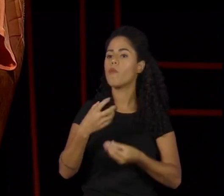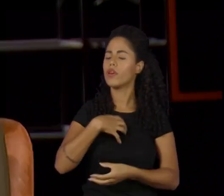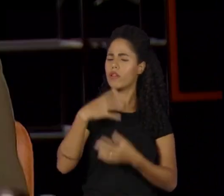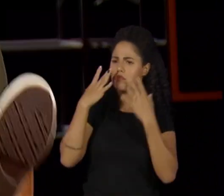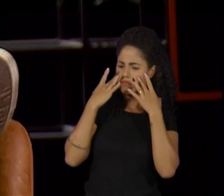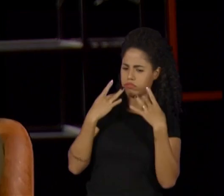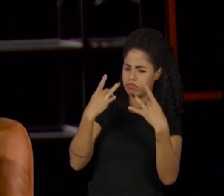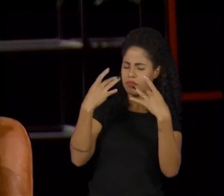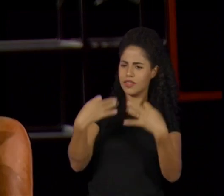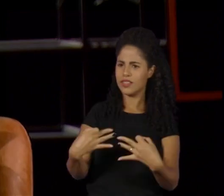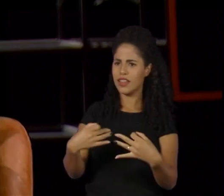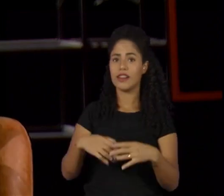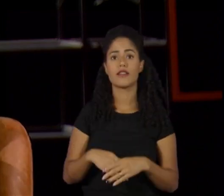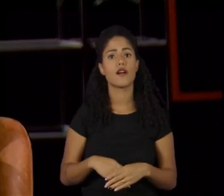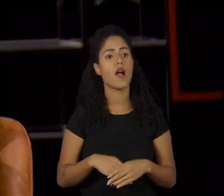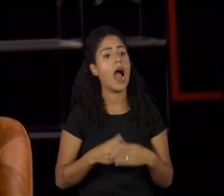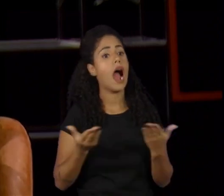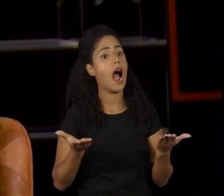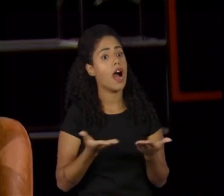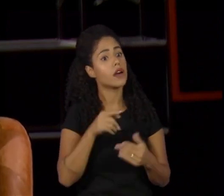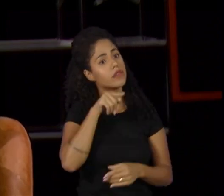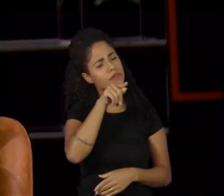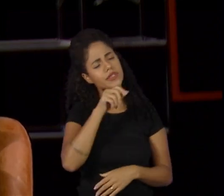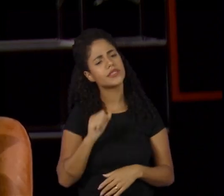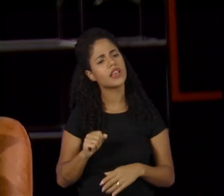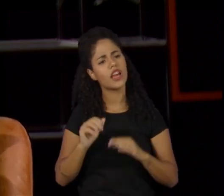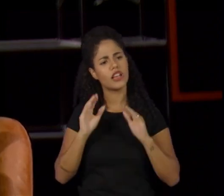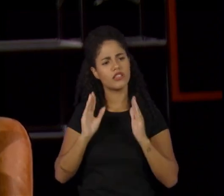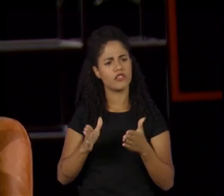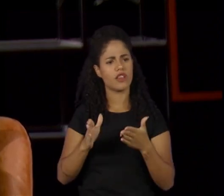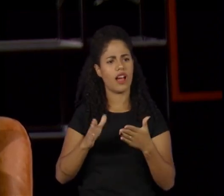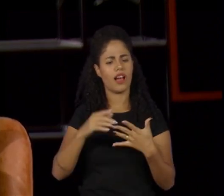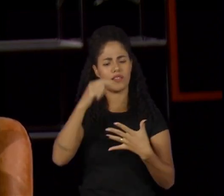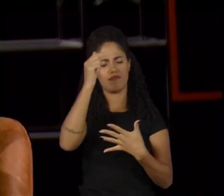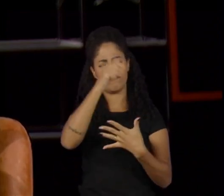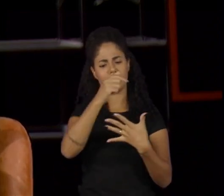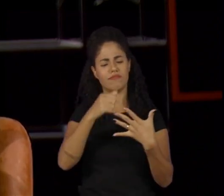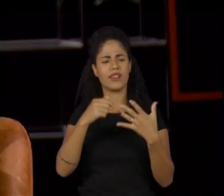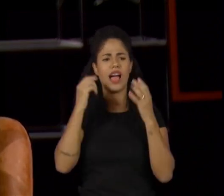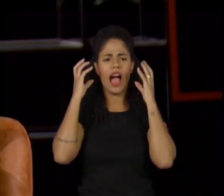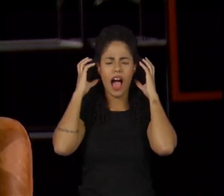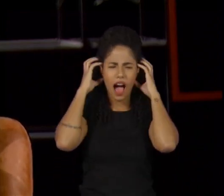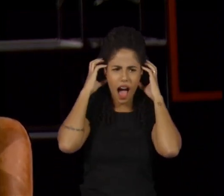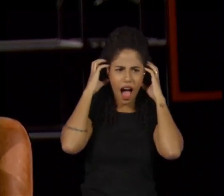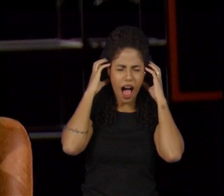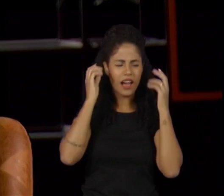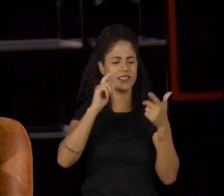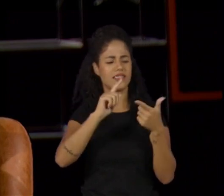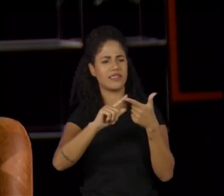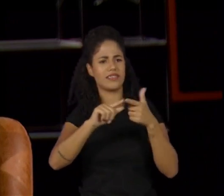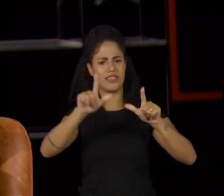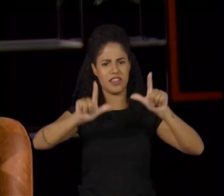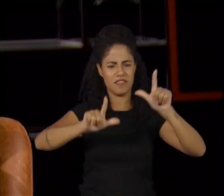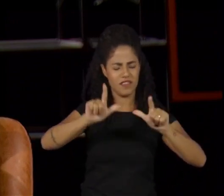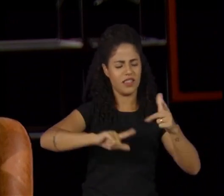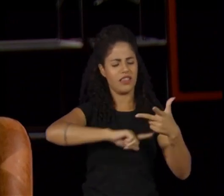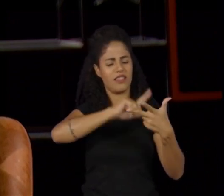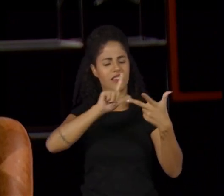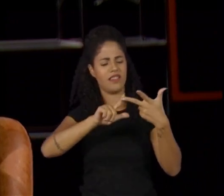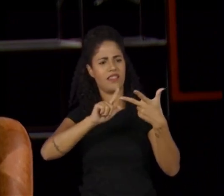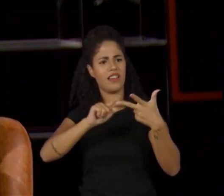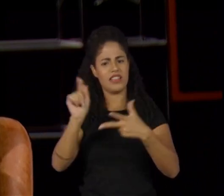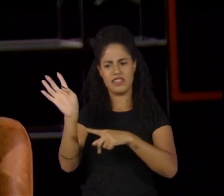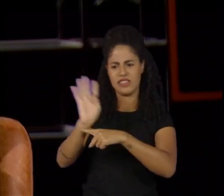Plínio Marcos. Agora, Breda, você já fez de tudo, no rádio, na TV, no teatro, no cinema,